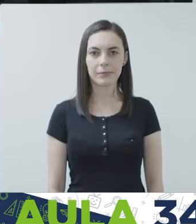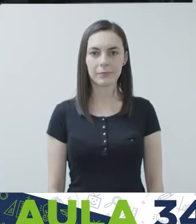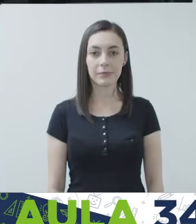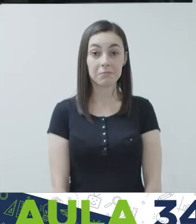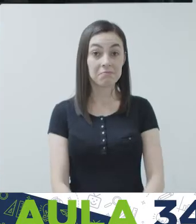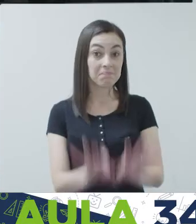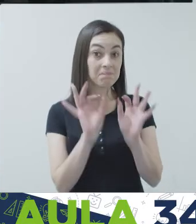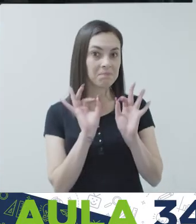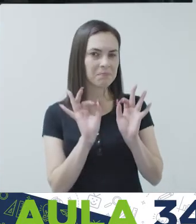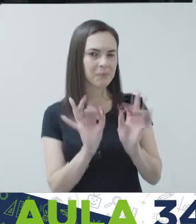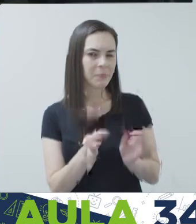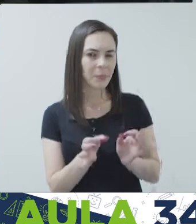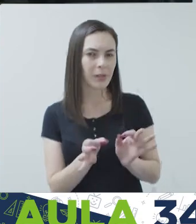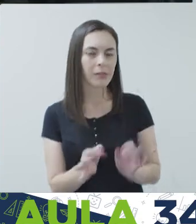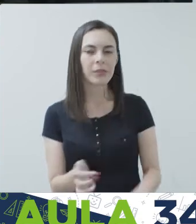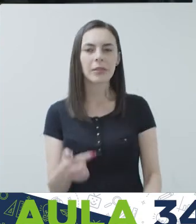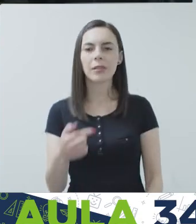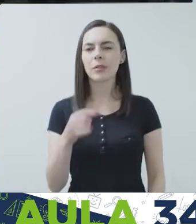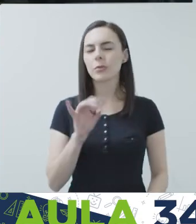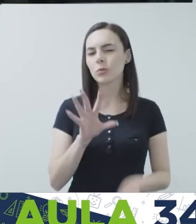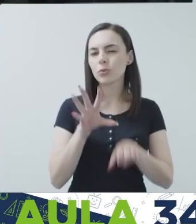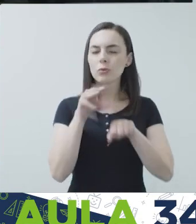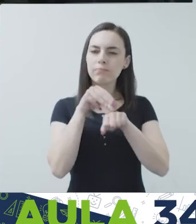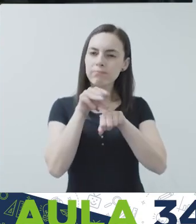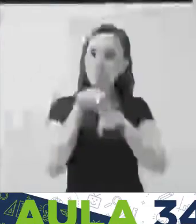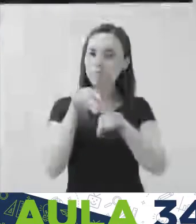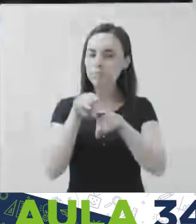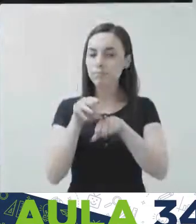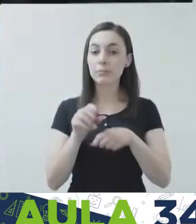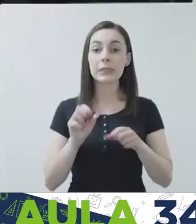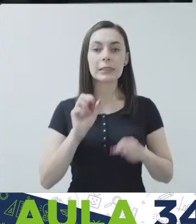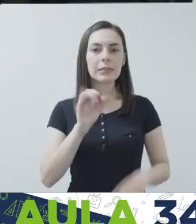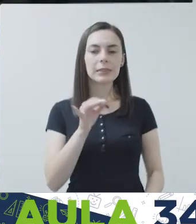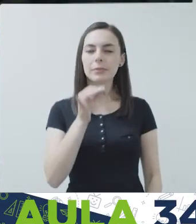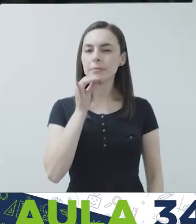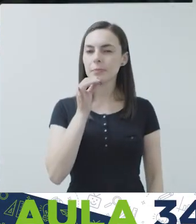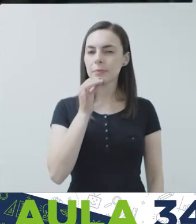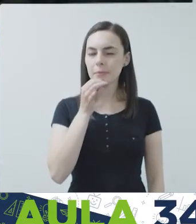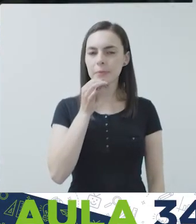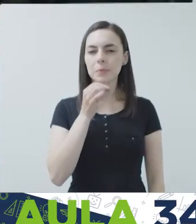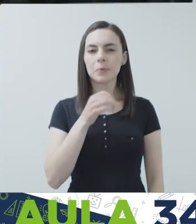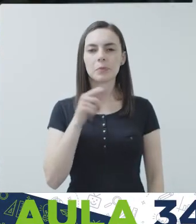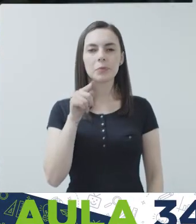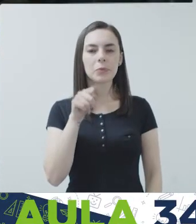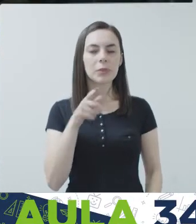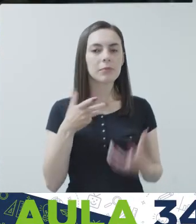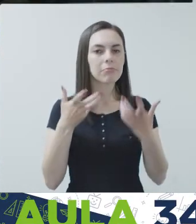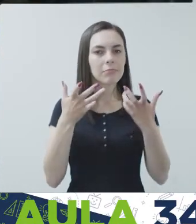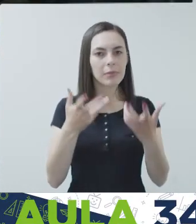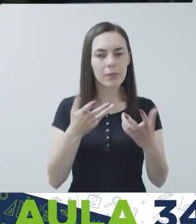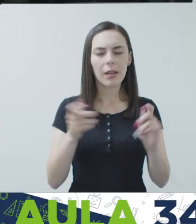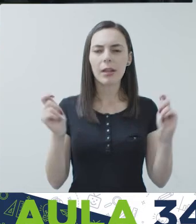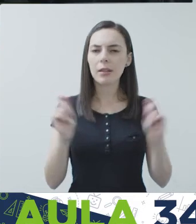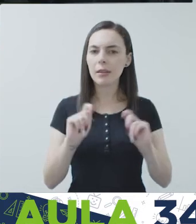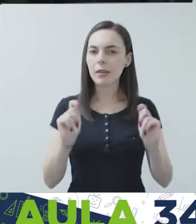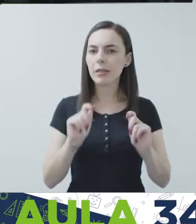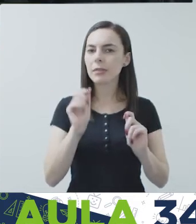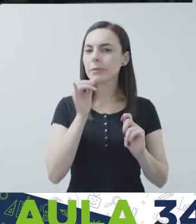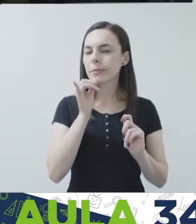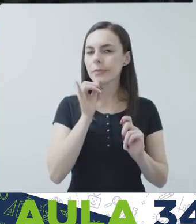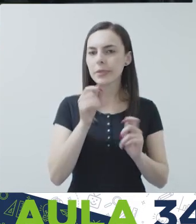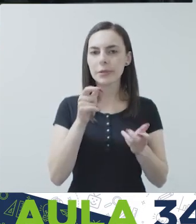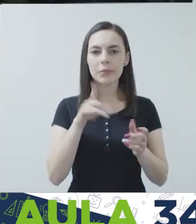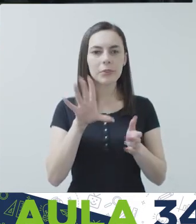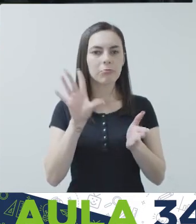Tudo certo? Professora Márcia tem mais uma coisa para falar para vocês. Se de repente vocês quiserem, vocês também podem fazer